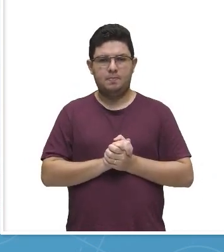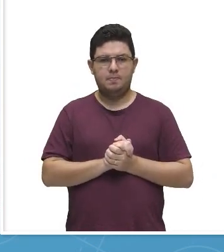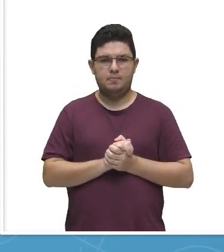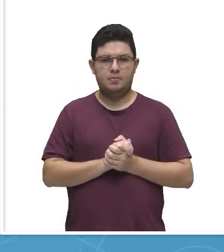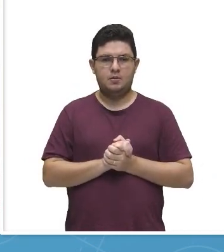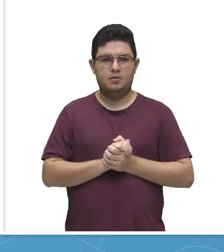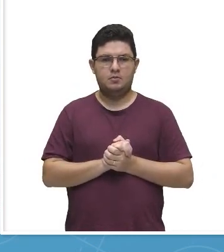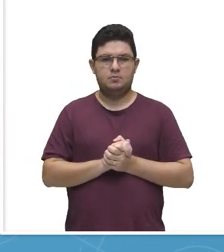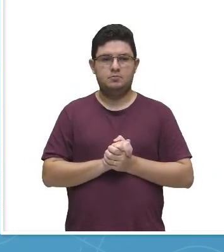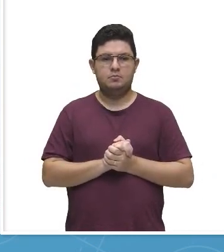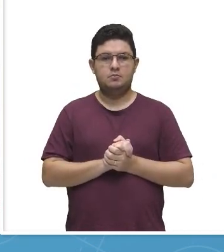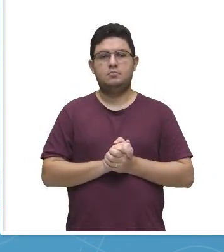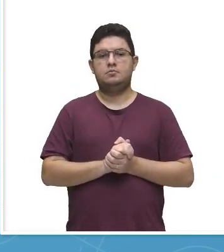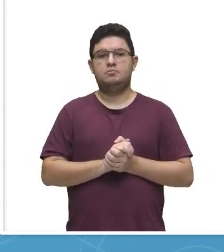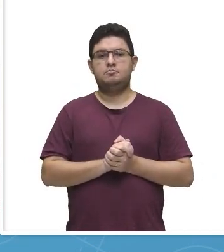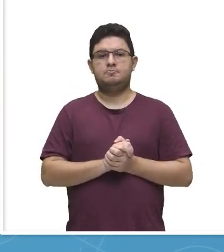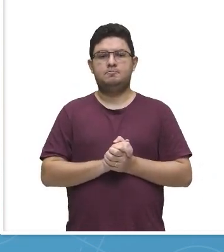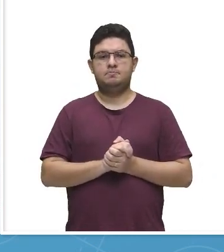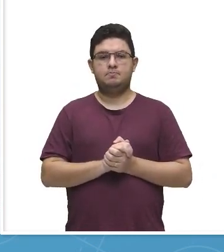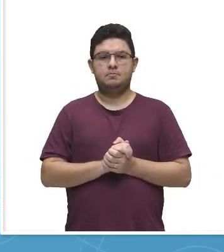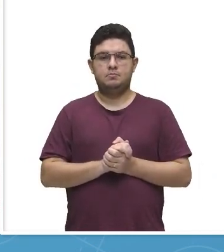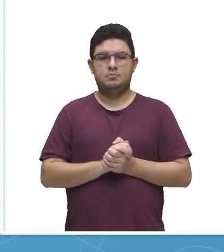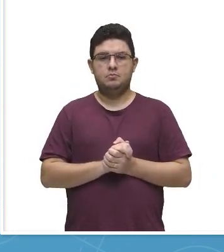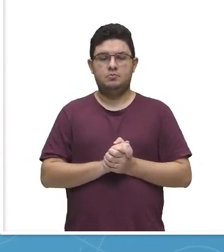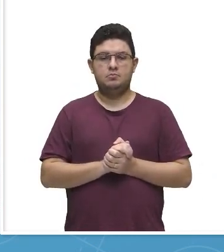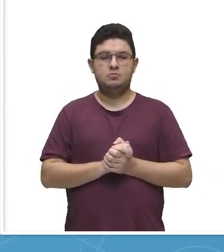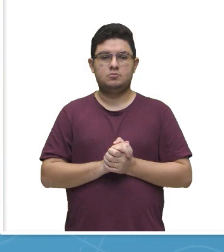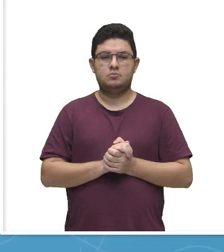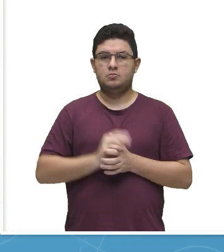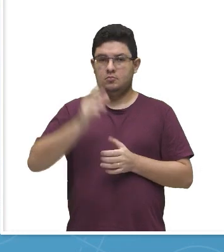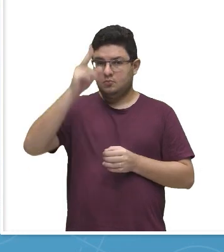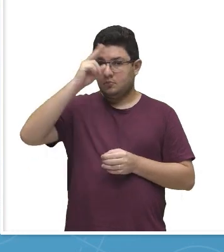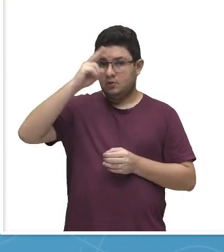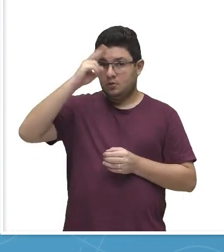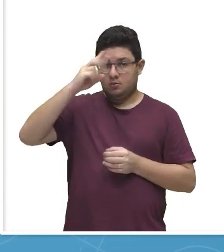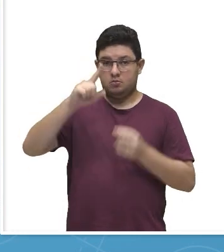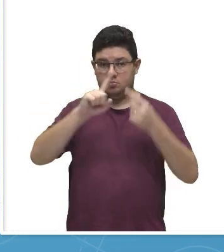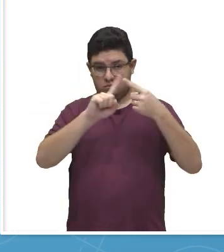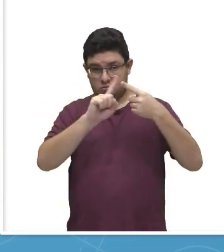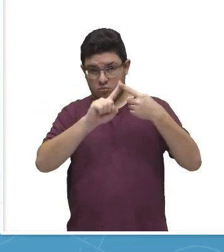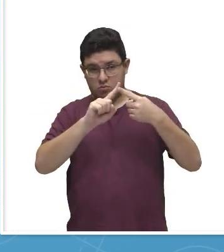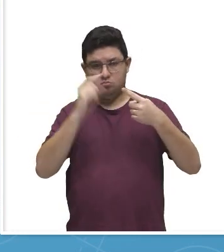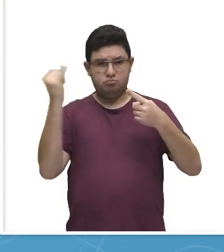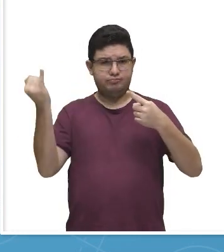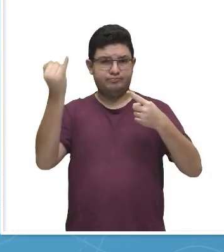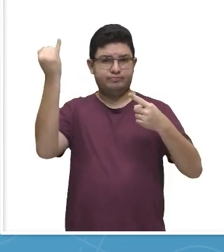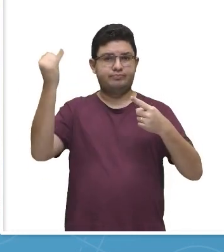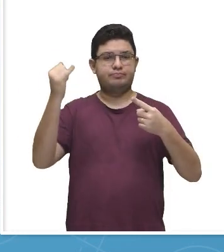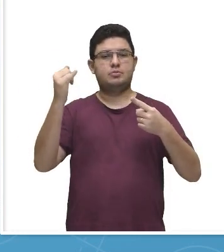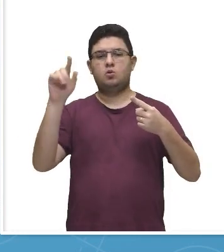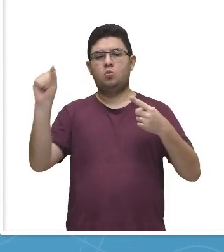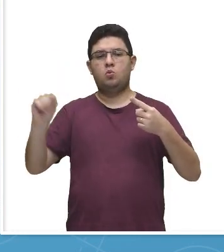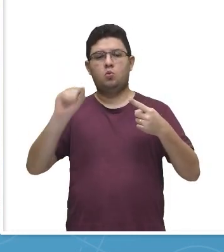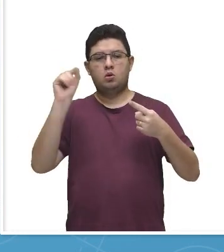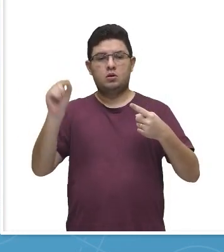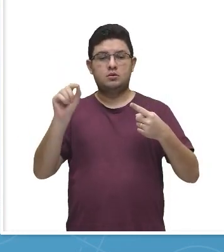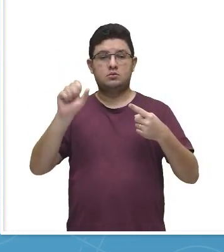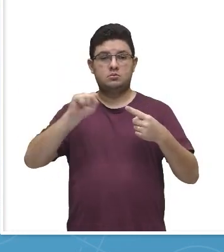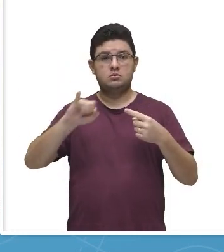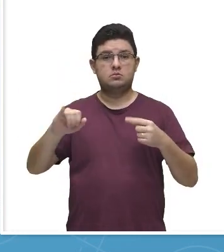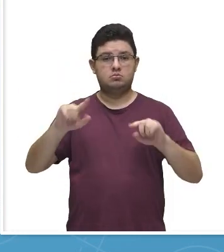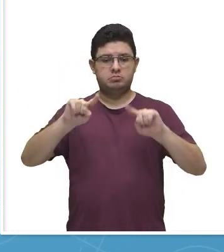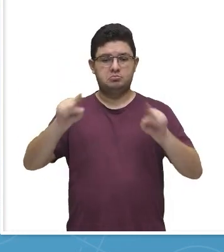Uma observação muito importante que deve ser feita é com relação a essa situação, é quando não temos parêntese na